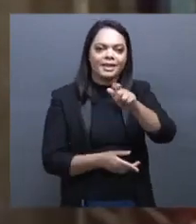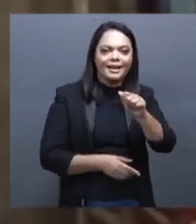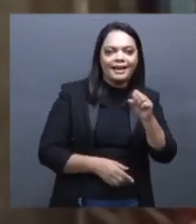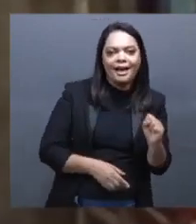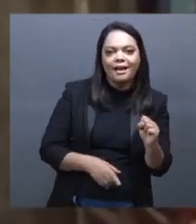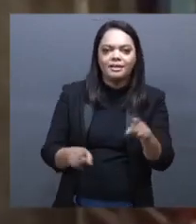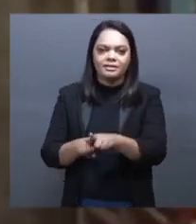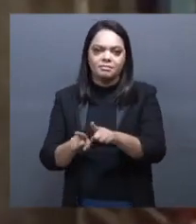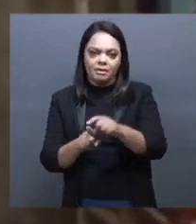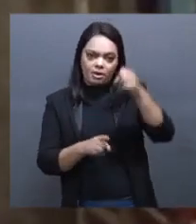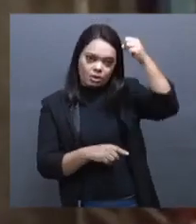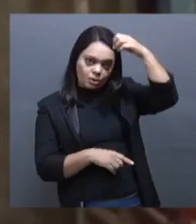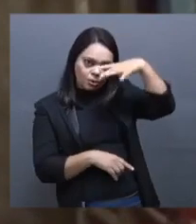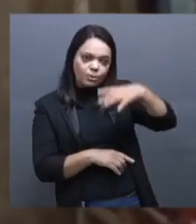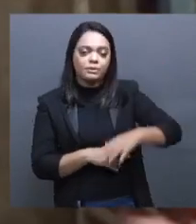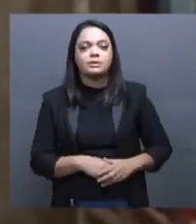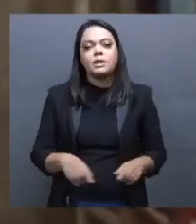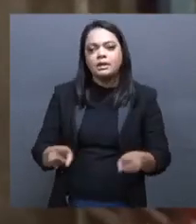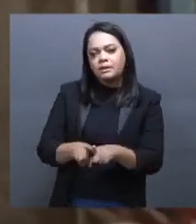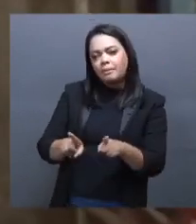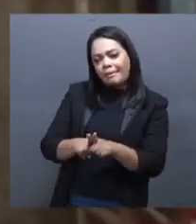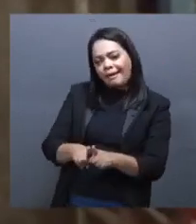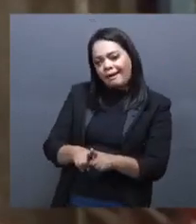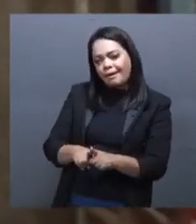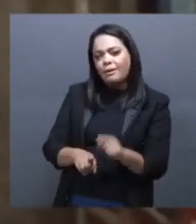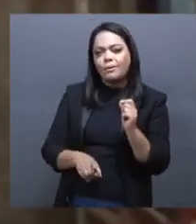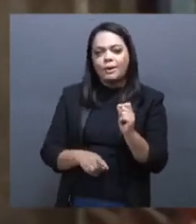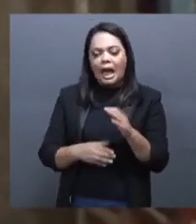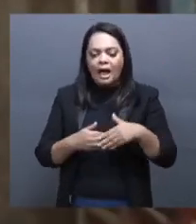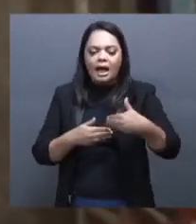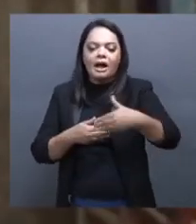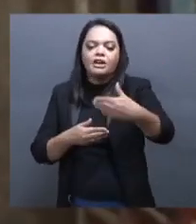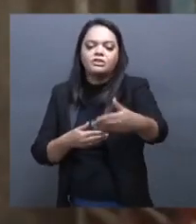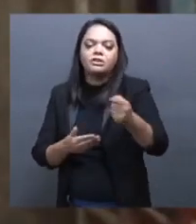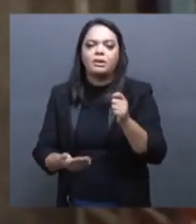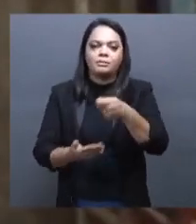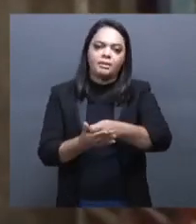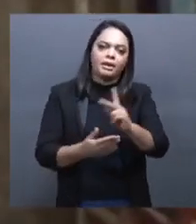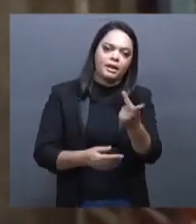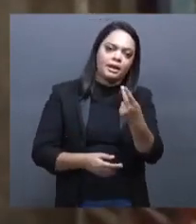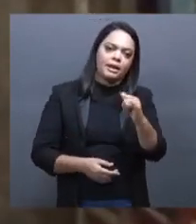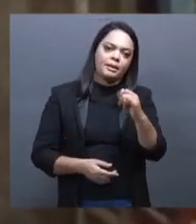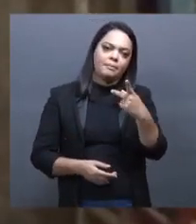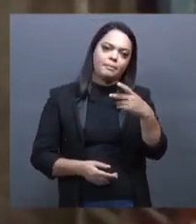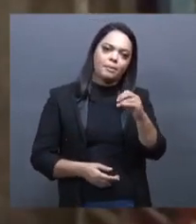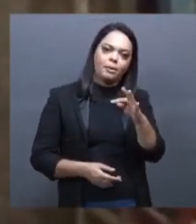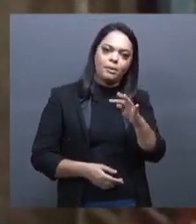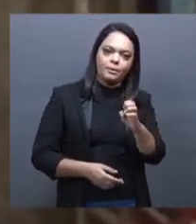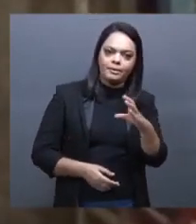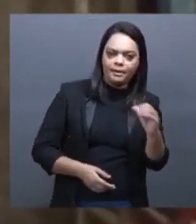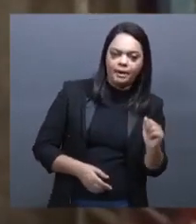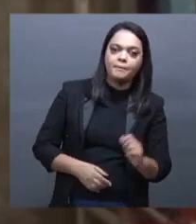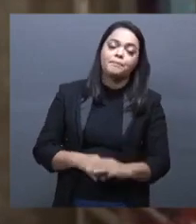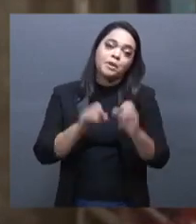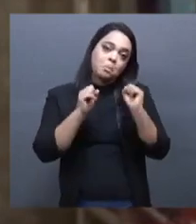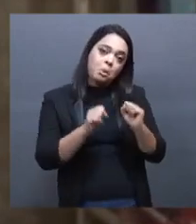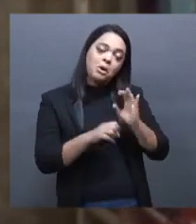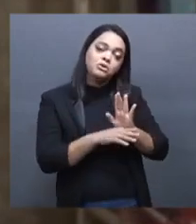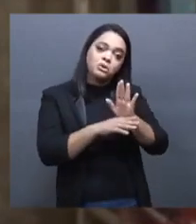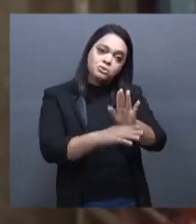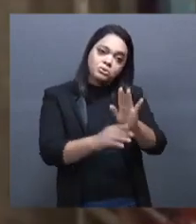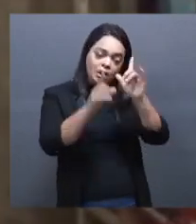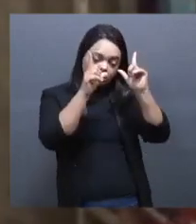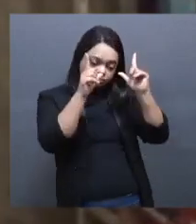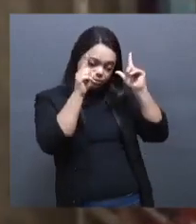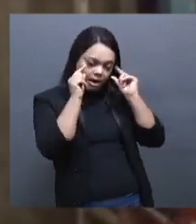Adiamento de mensalidade de hipoteca, que são medidas que podem oferecer ali um alívio nessa fase